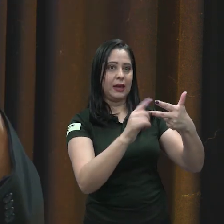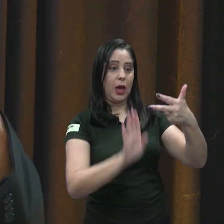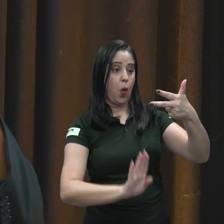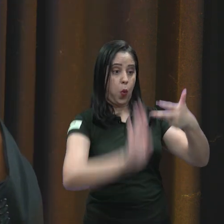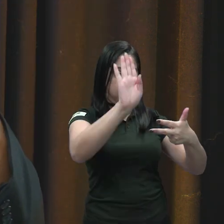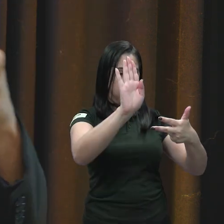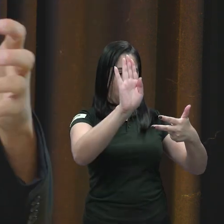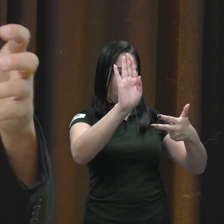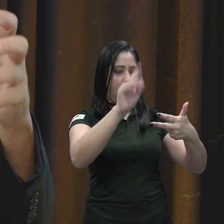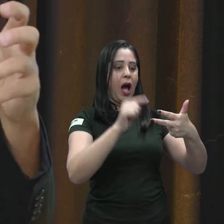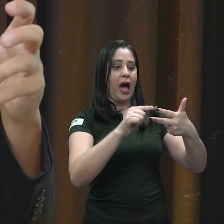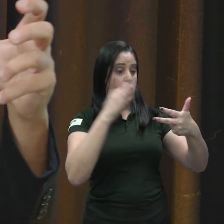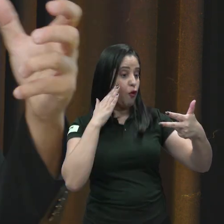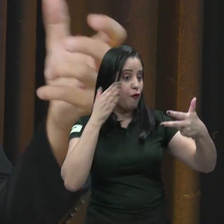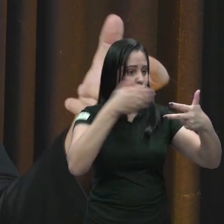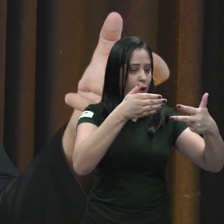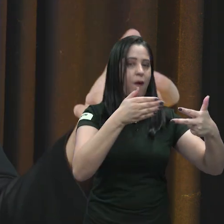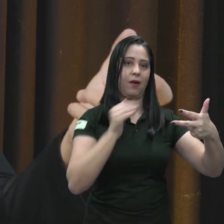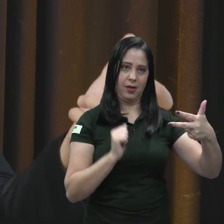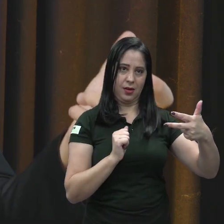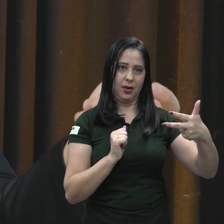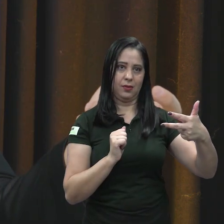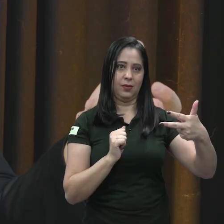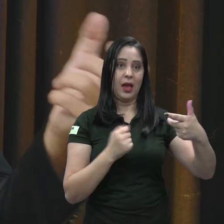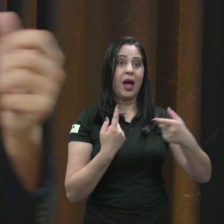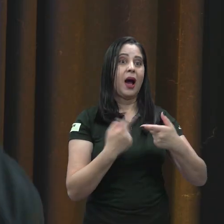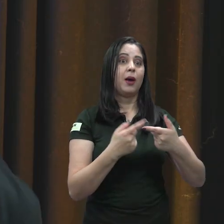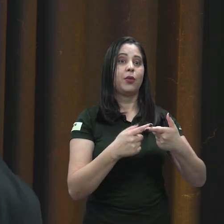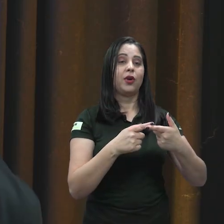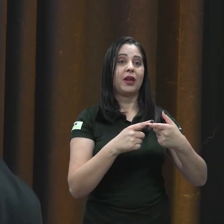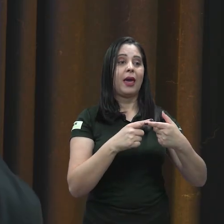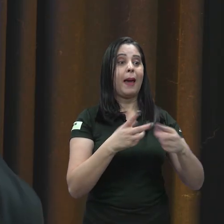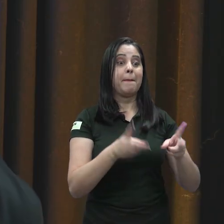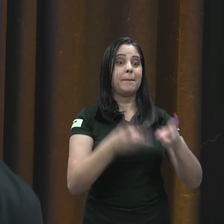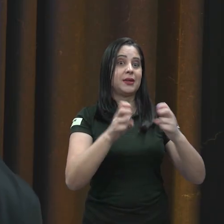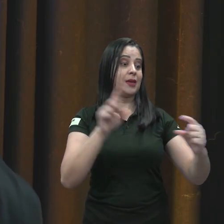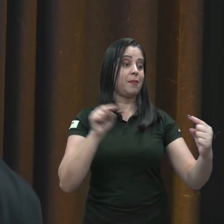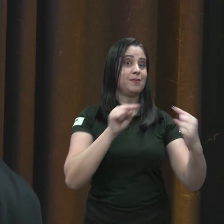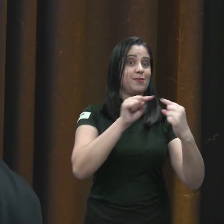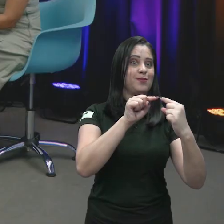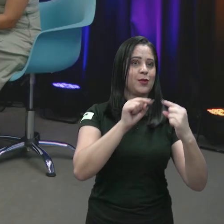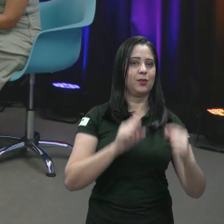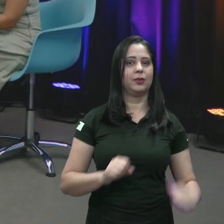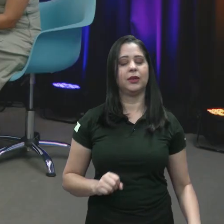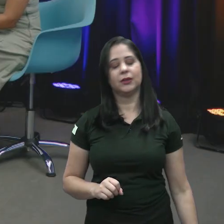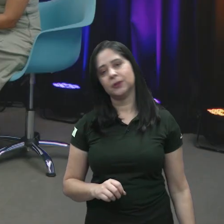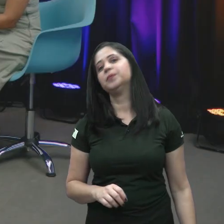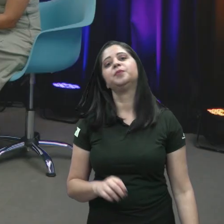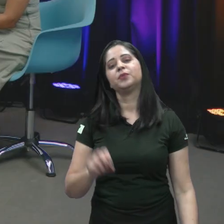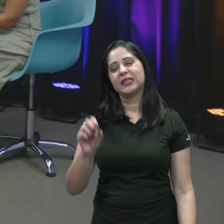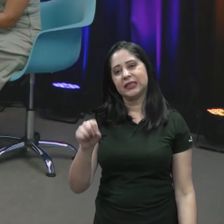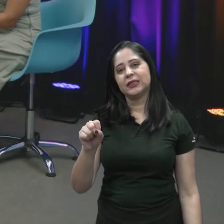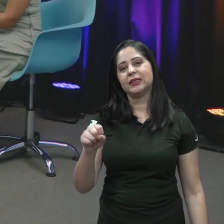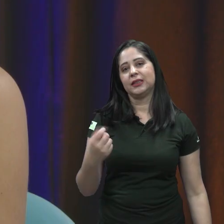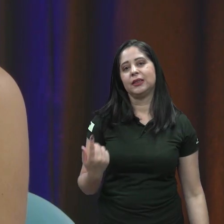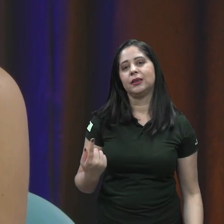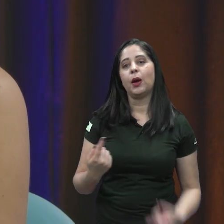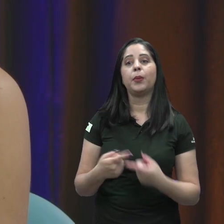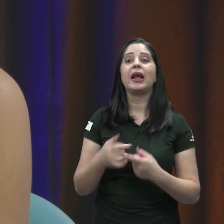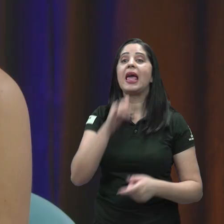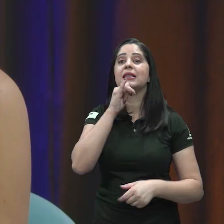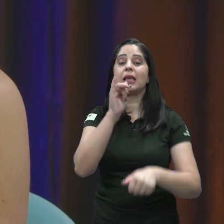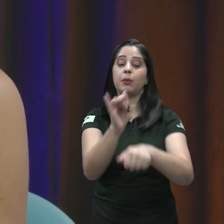pessoa acaba se identificando com o formato que aquela plataforma exige de criação, entendeu? É porque quando você olha para uma plataforma, por exemplo, que